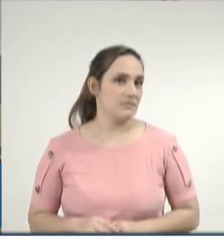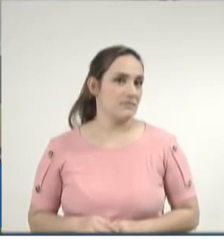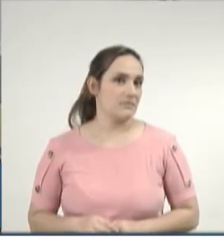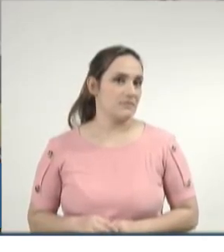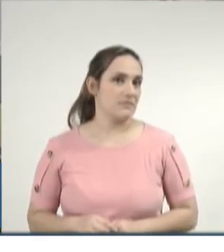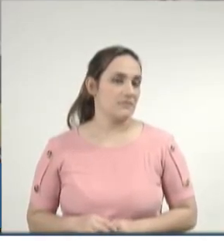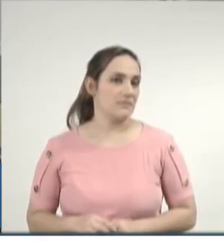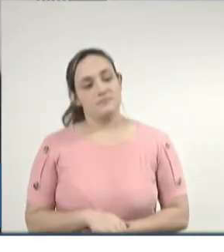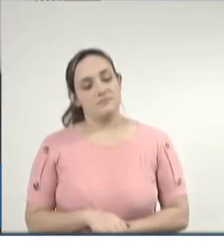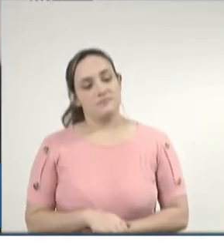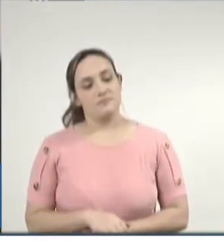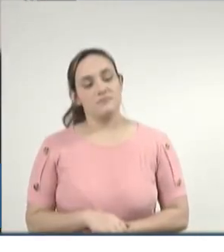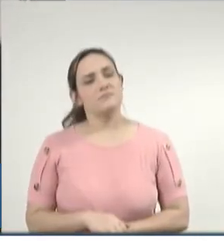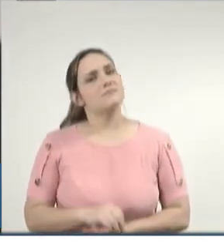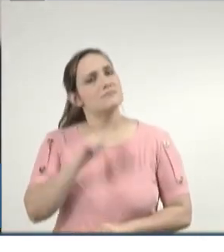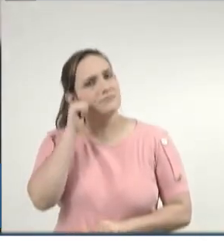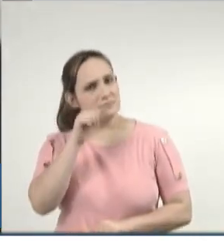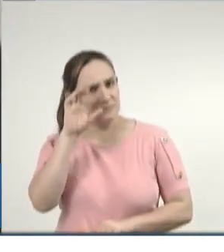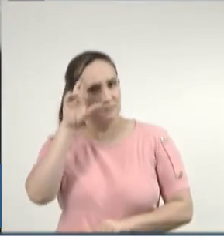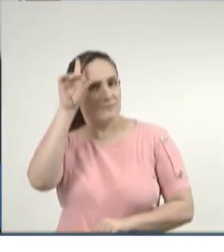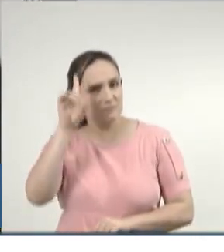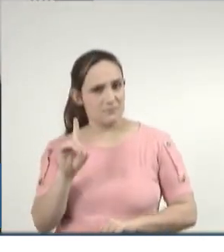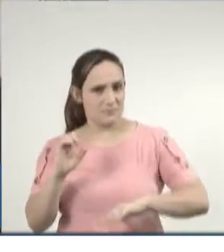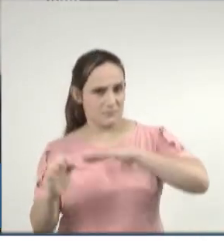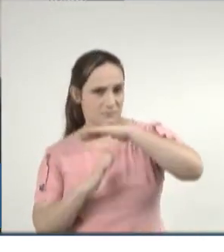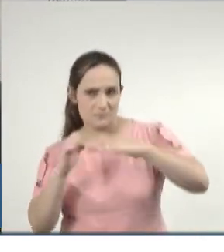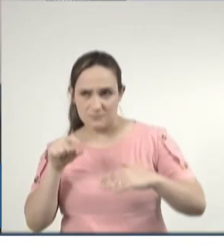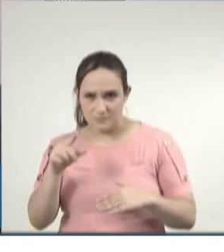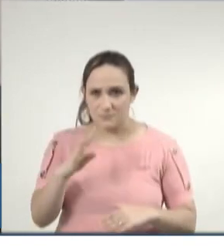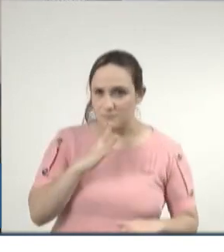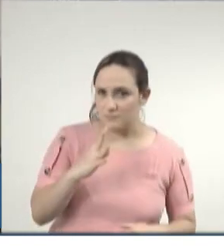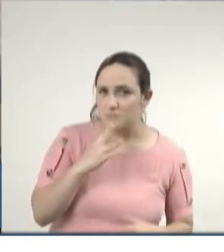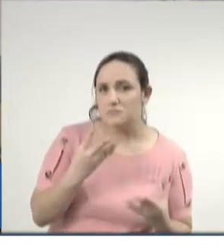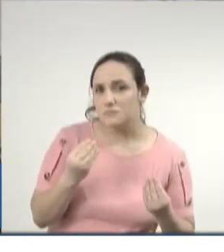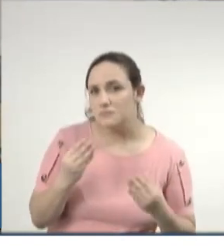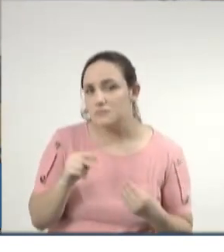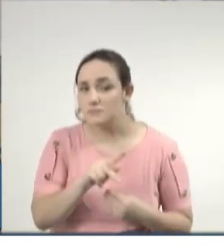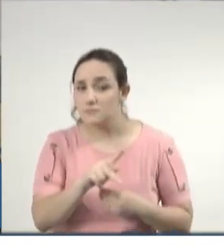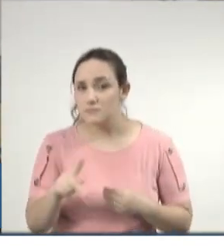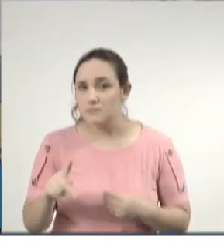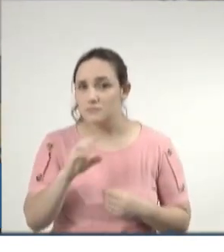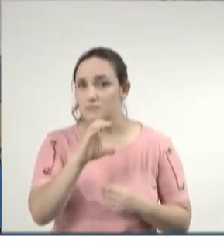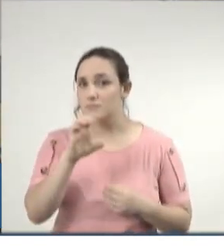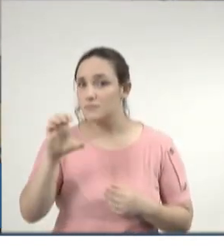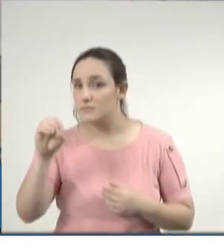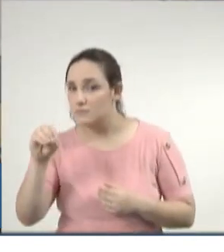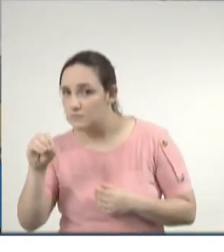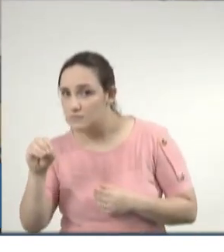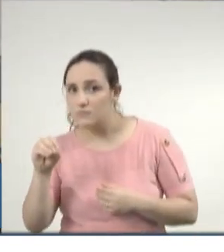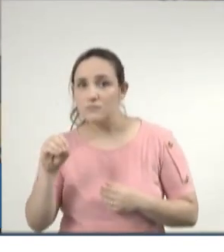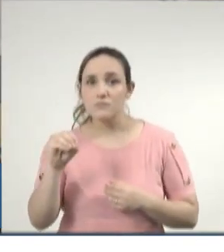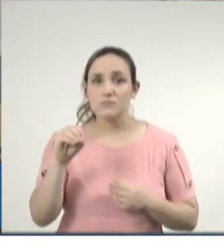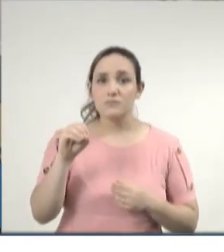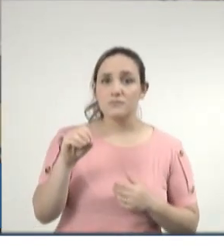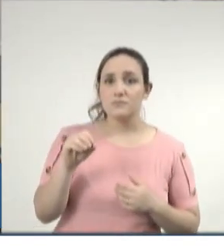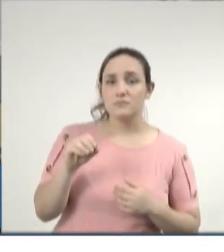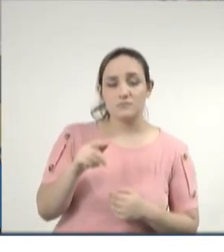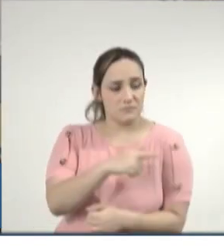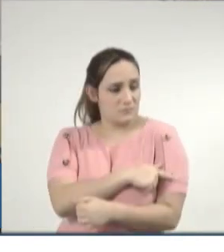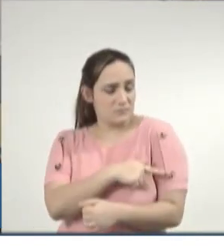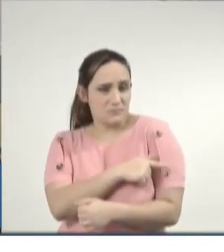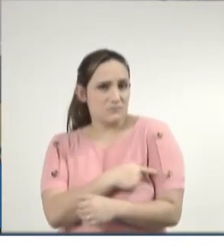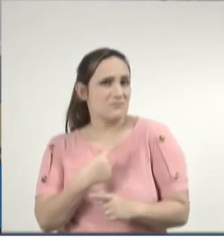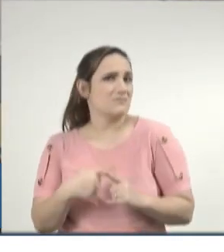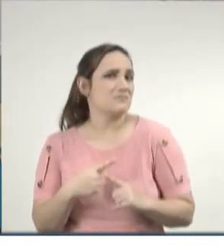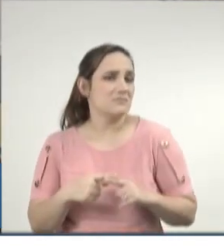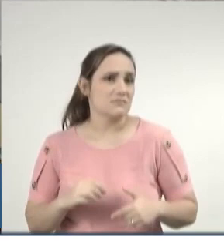Adoro ouvir isso. E mulheres diretoras de empresa, vocês veem muitas? Presidentes, CEOs, gerentes? Não tem.